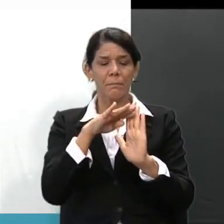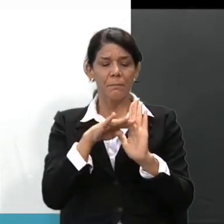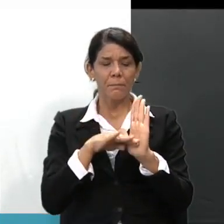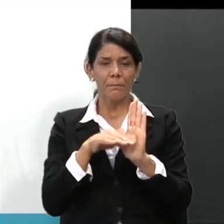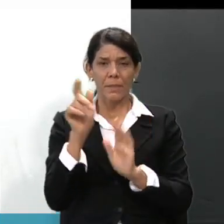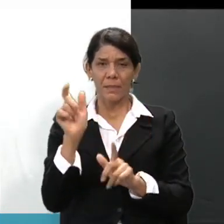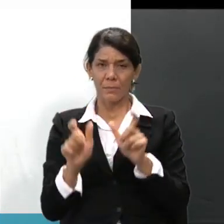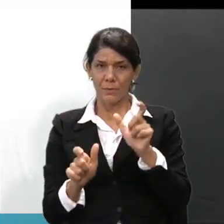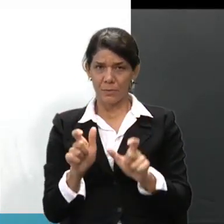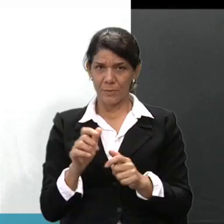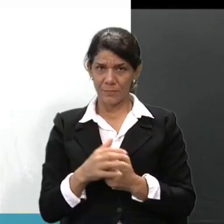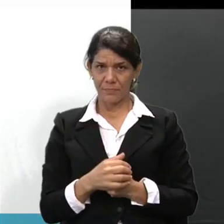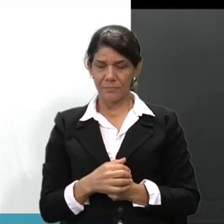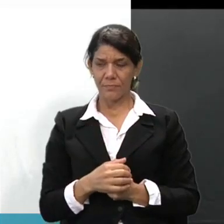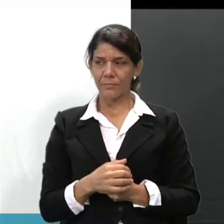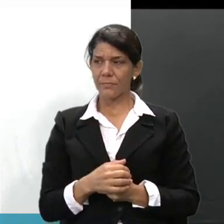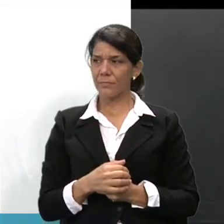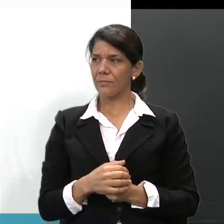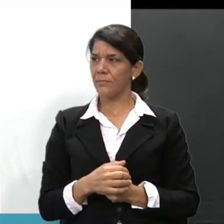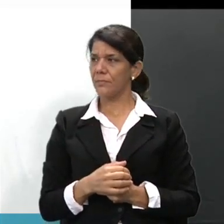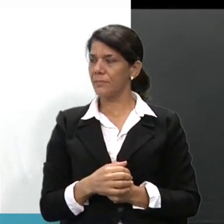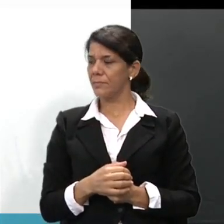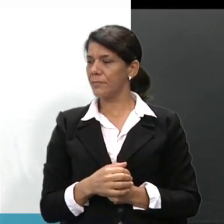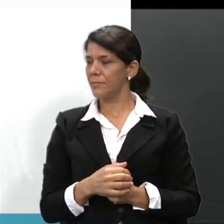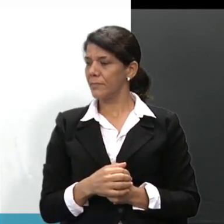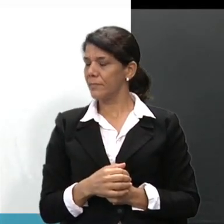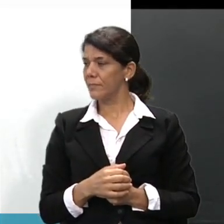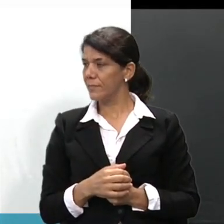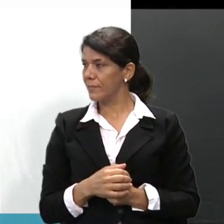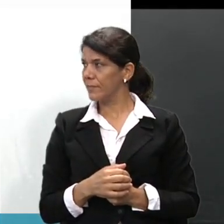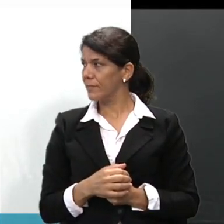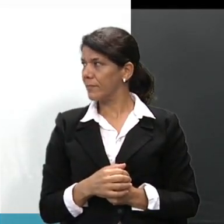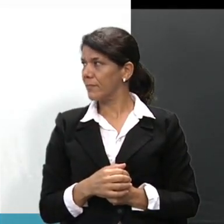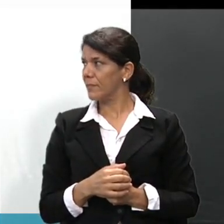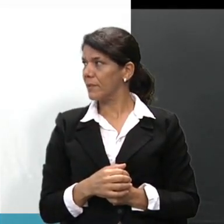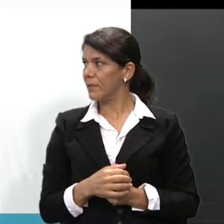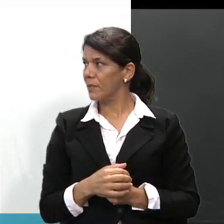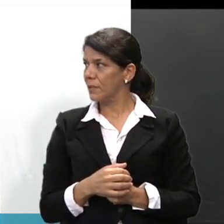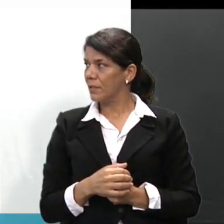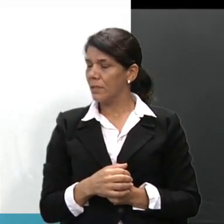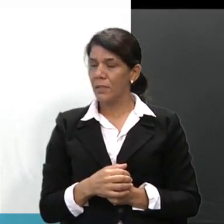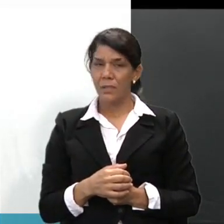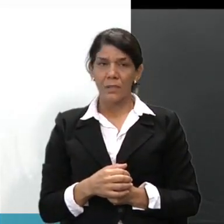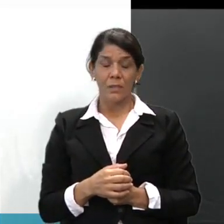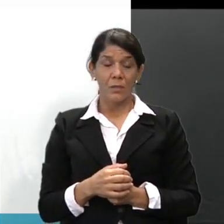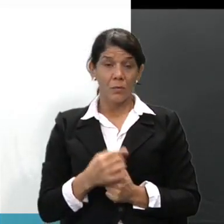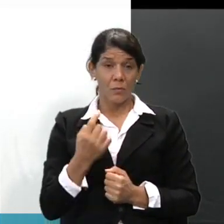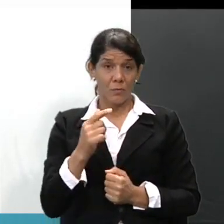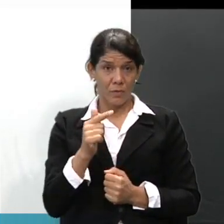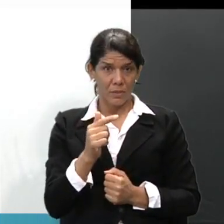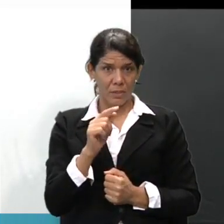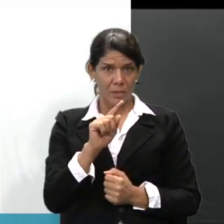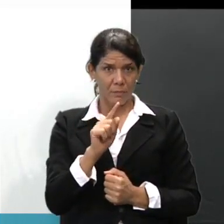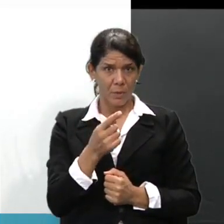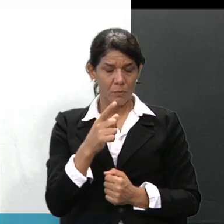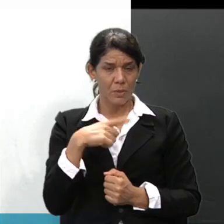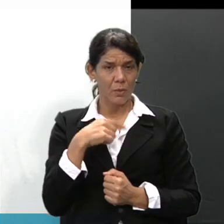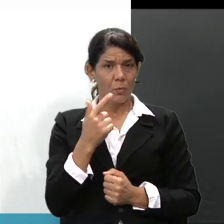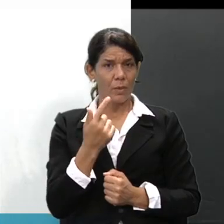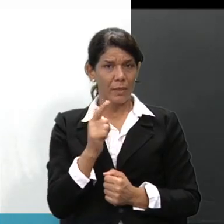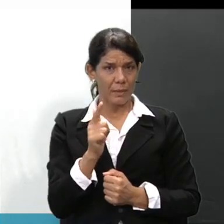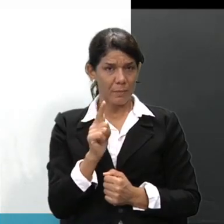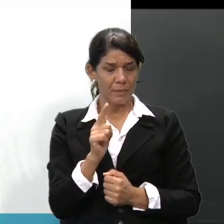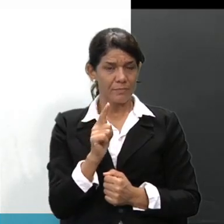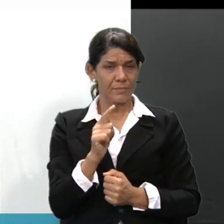para o paciente. Então, só recapitulando, um frasco de Keflin tem 1 grama,